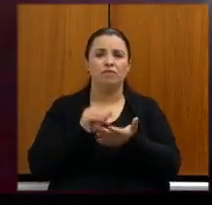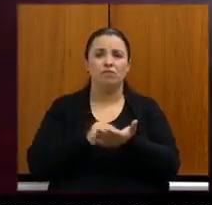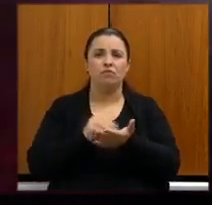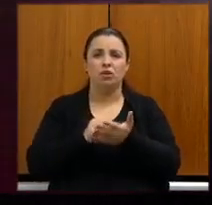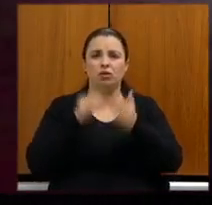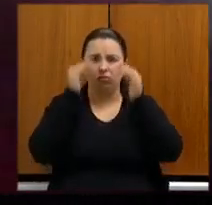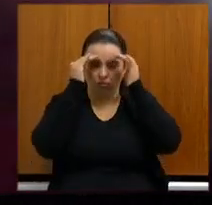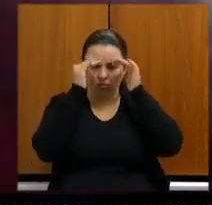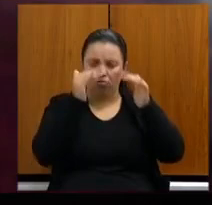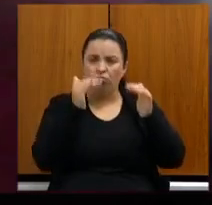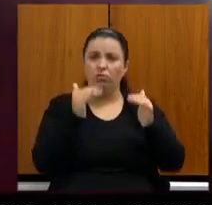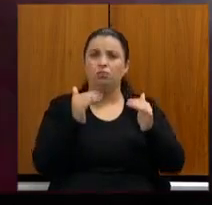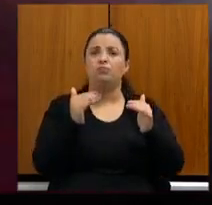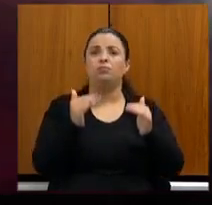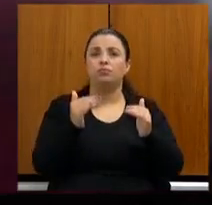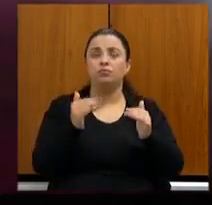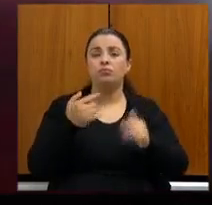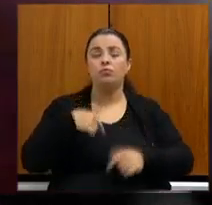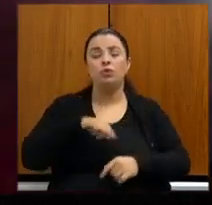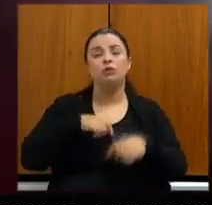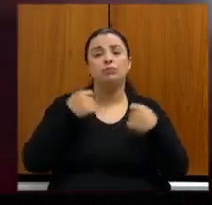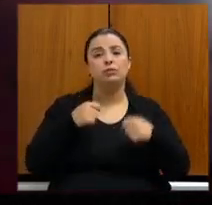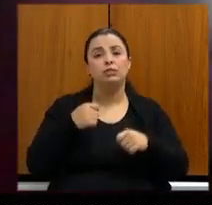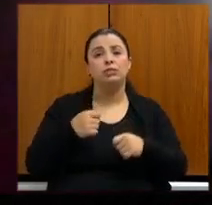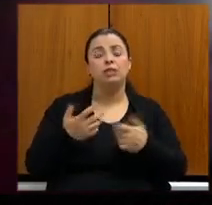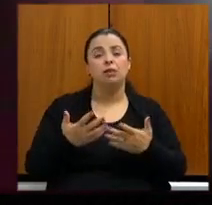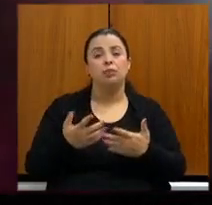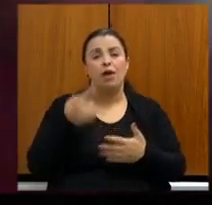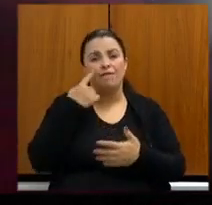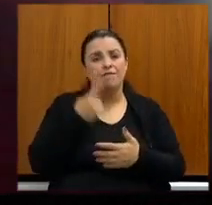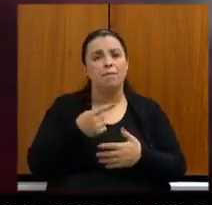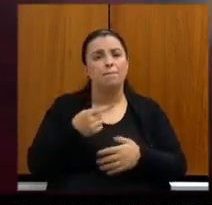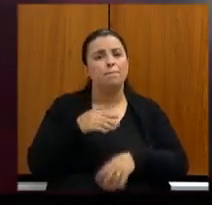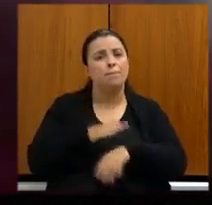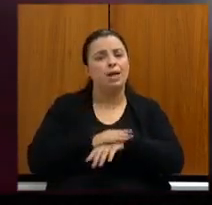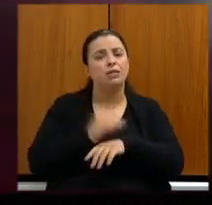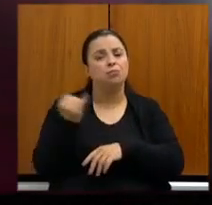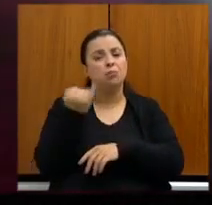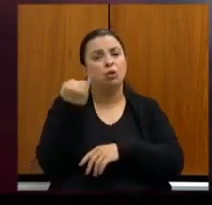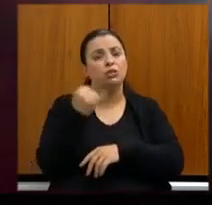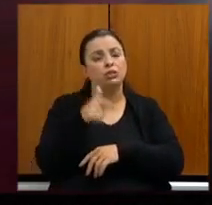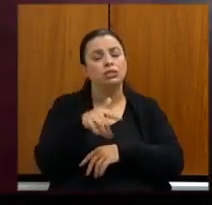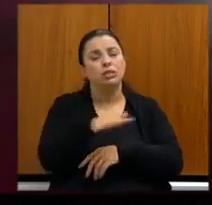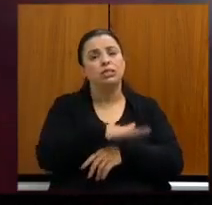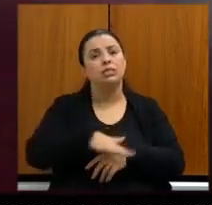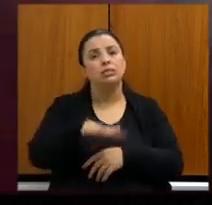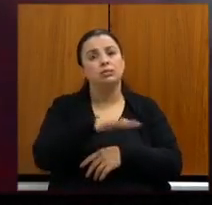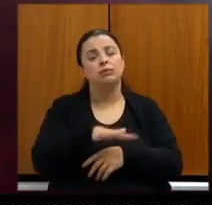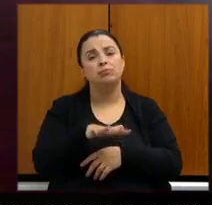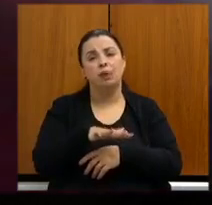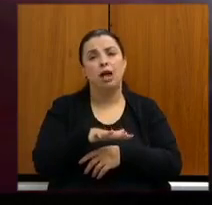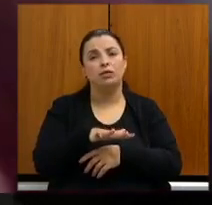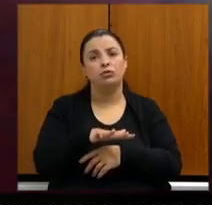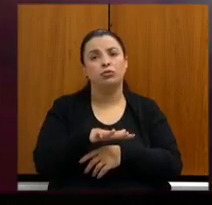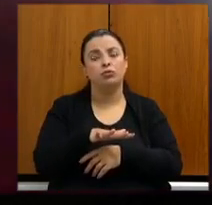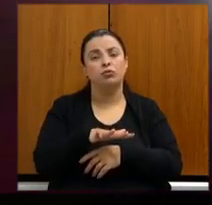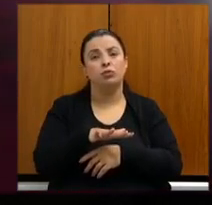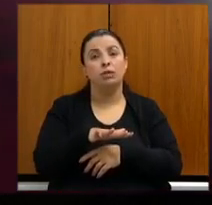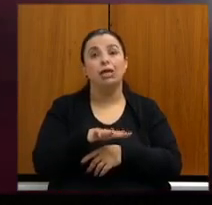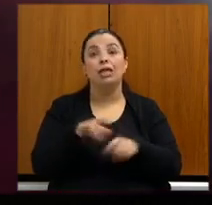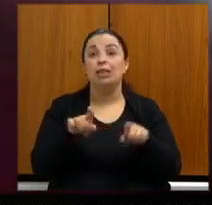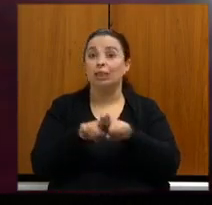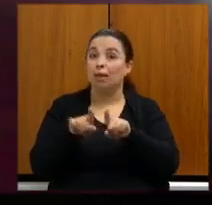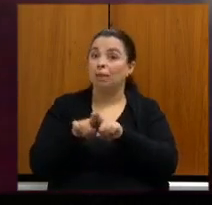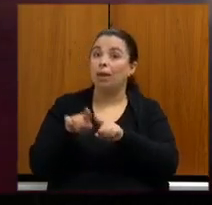precisa de dar mais importância para esse espaço no âmbito judicial também